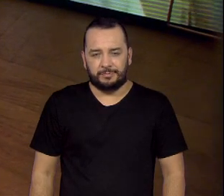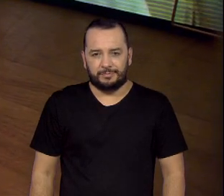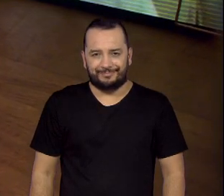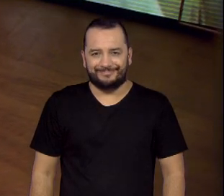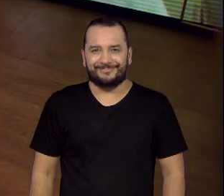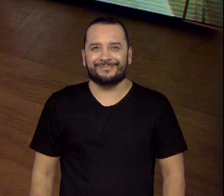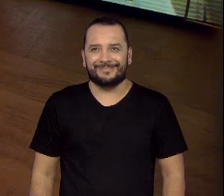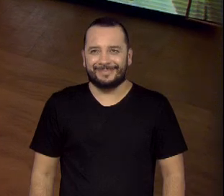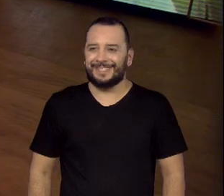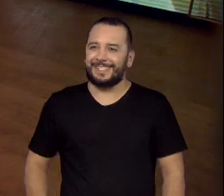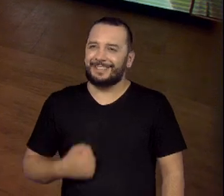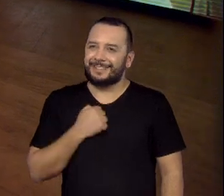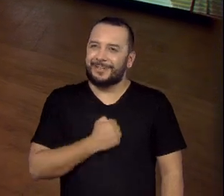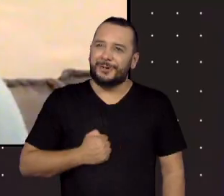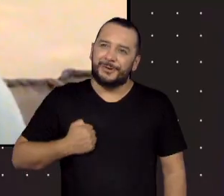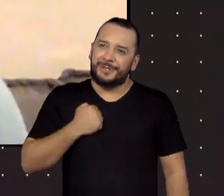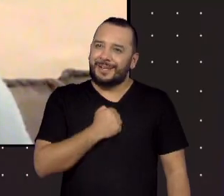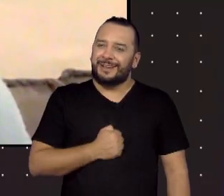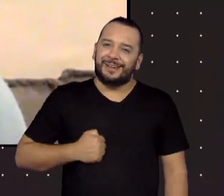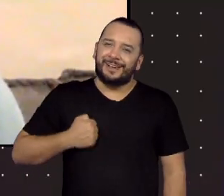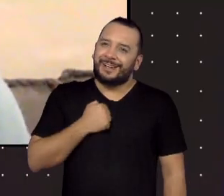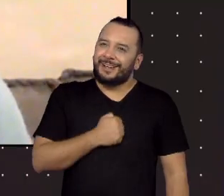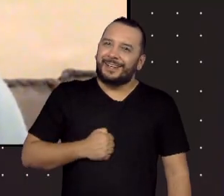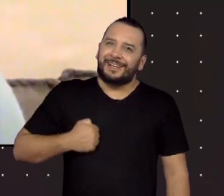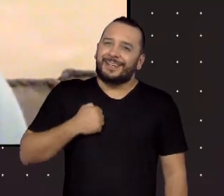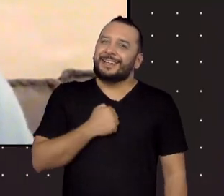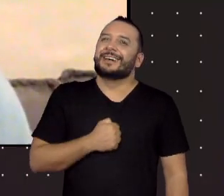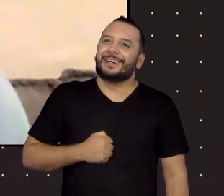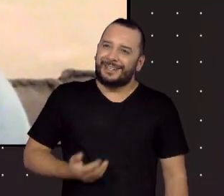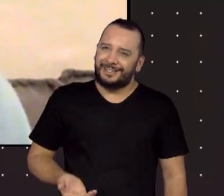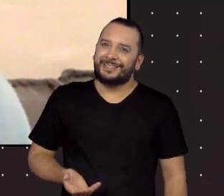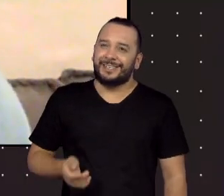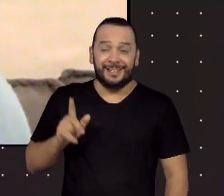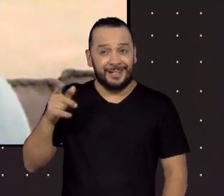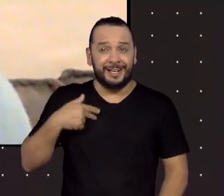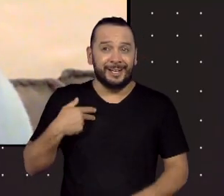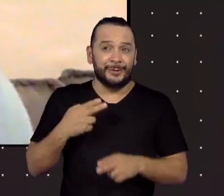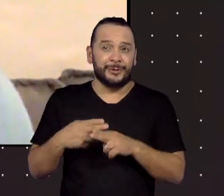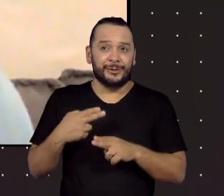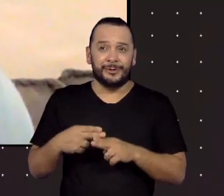Ah, que saudade de Cinecittà. E de Roma, né?